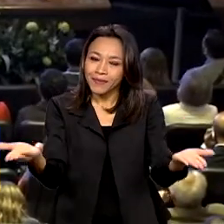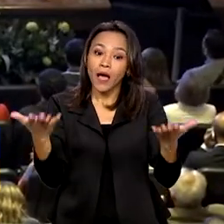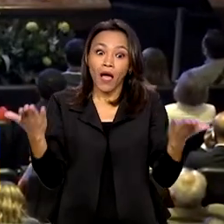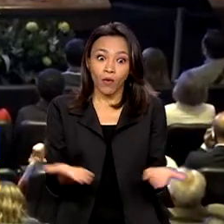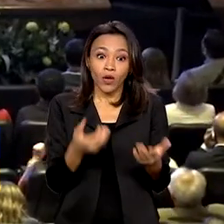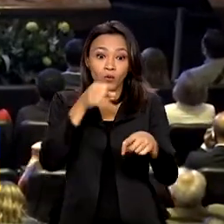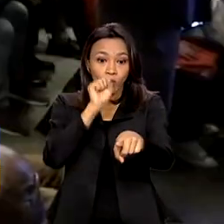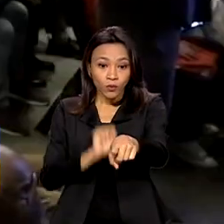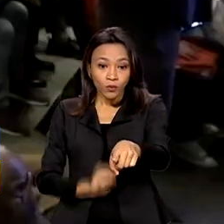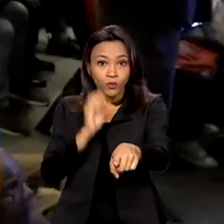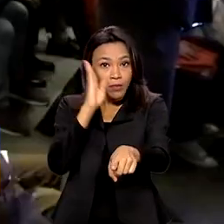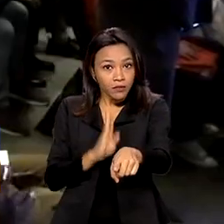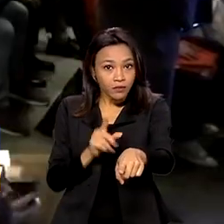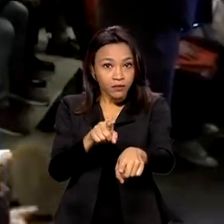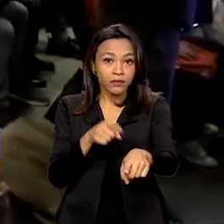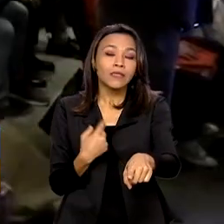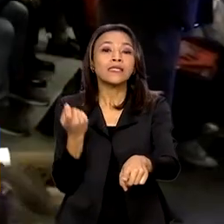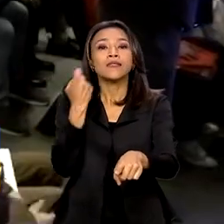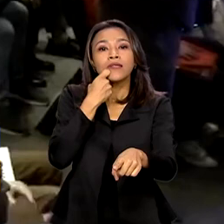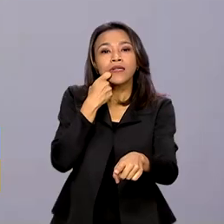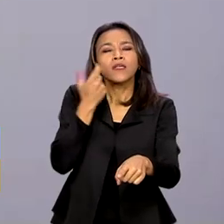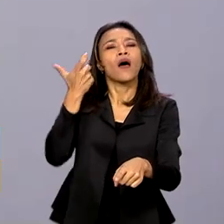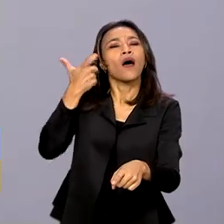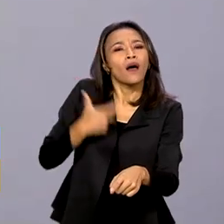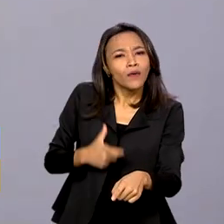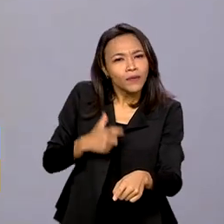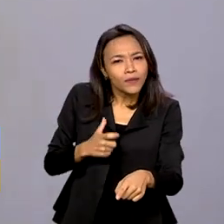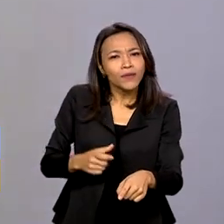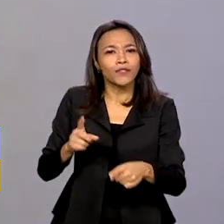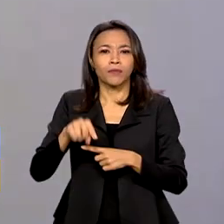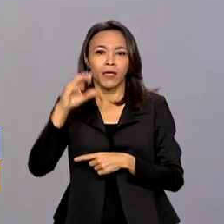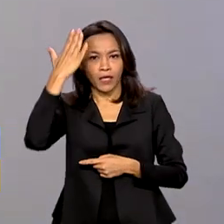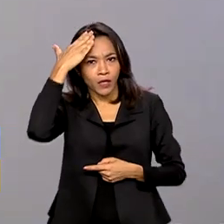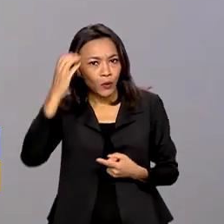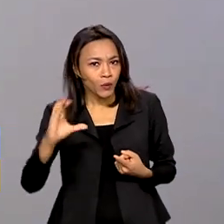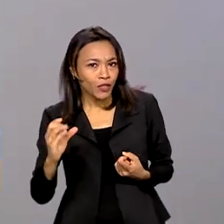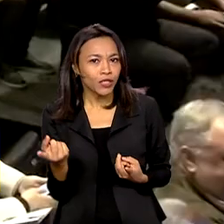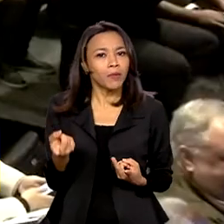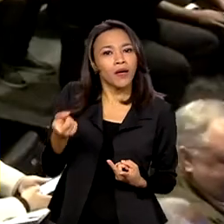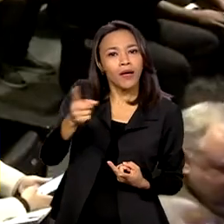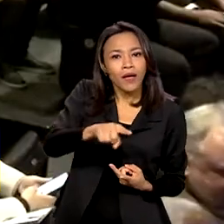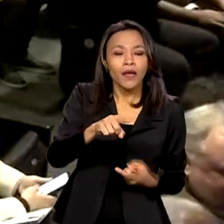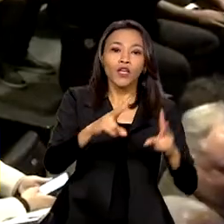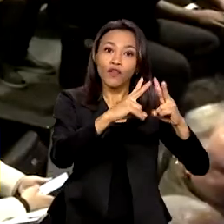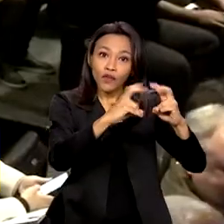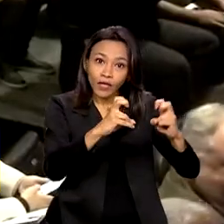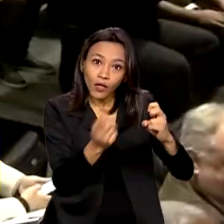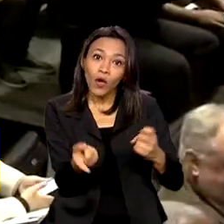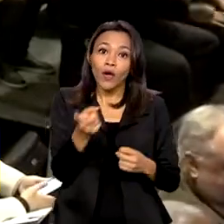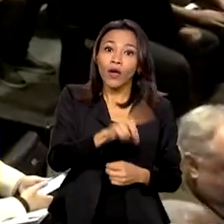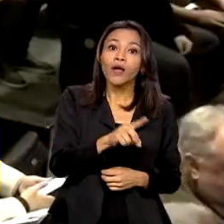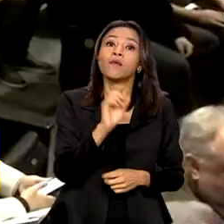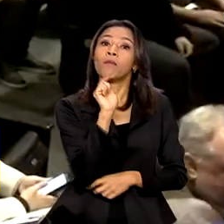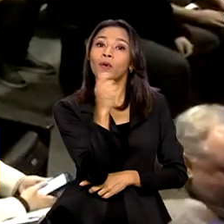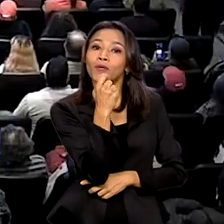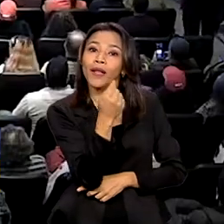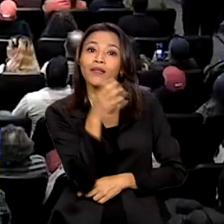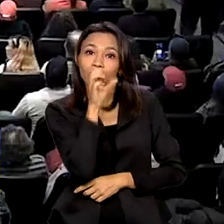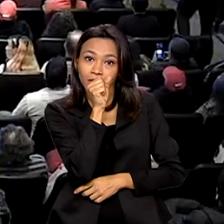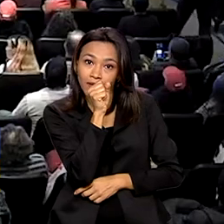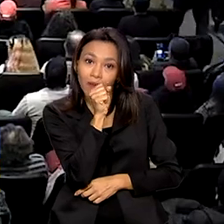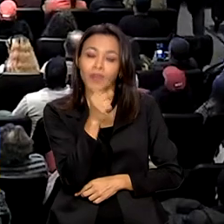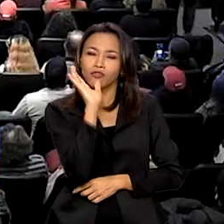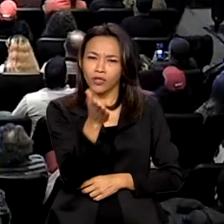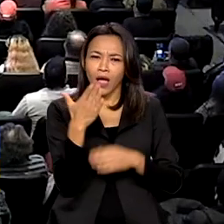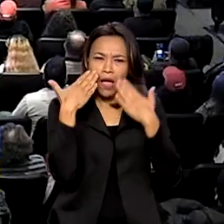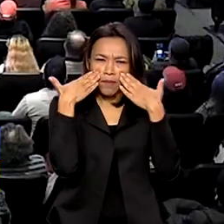sul participarem. Na sexta-feira, foram realizadas plenárias em Curitiba e Florianópolis. No sábado, em Porto Alegre. Foram